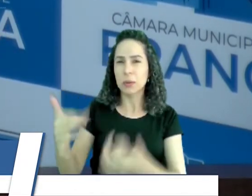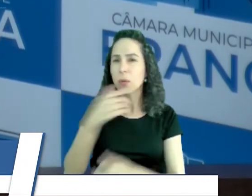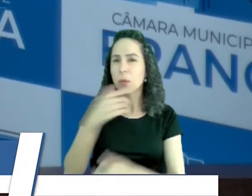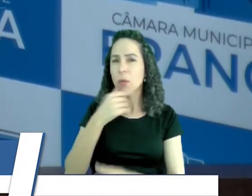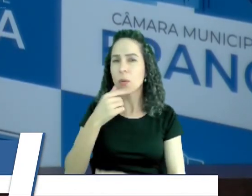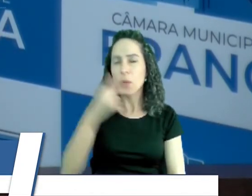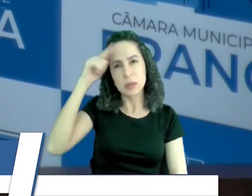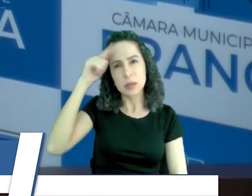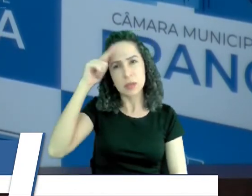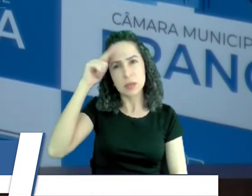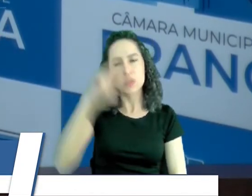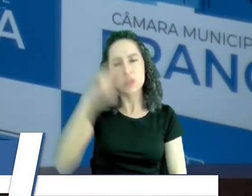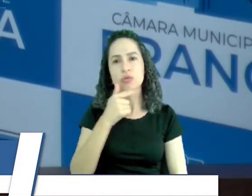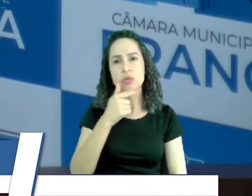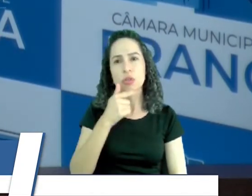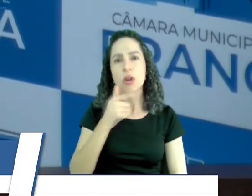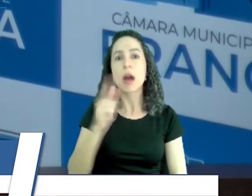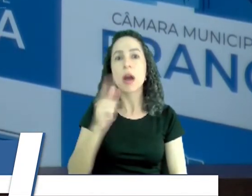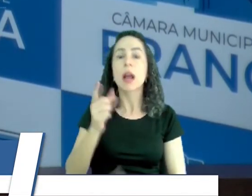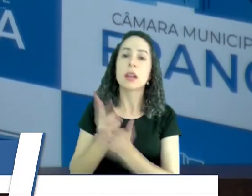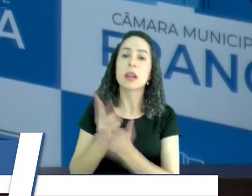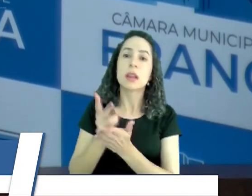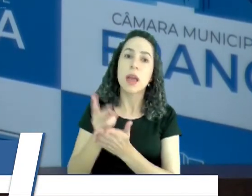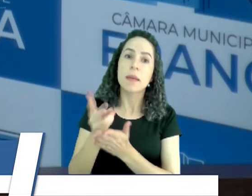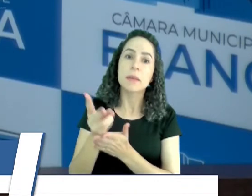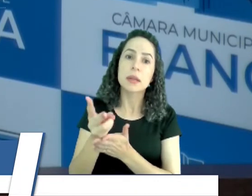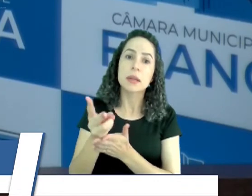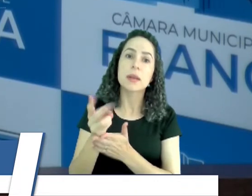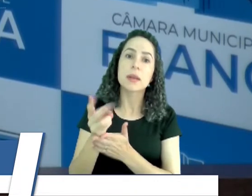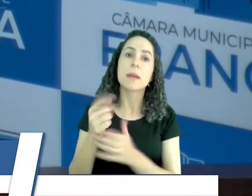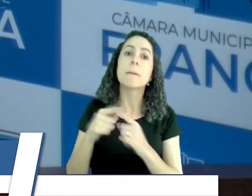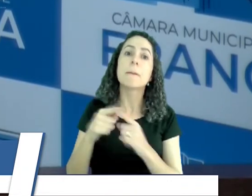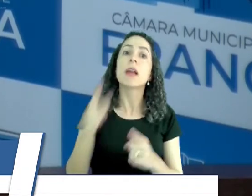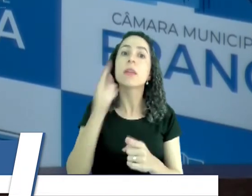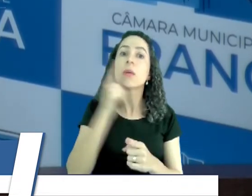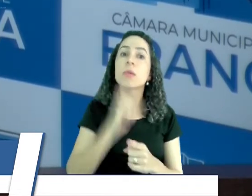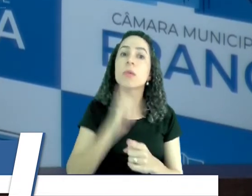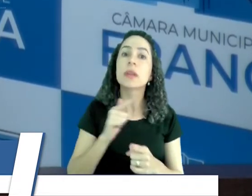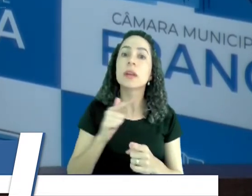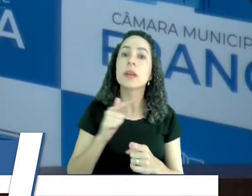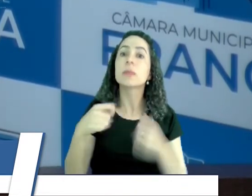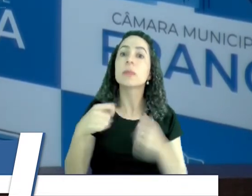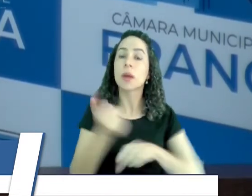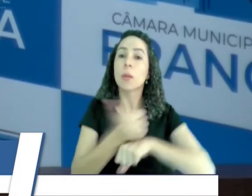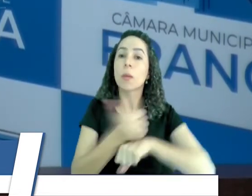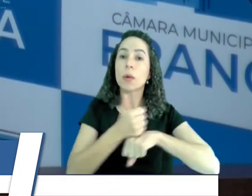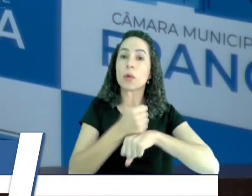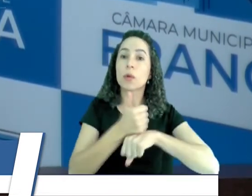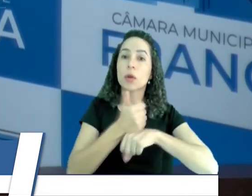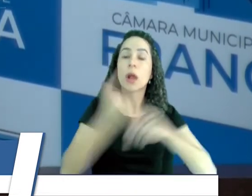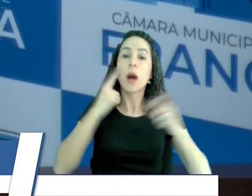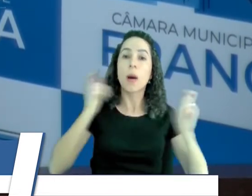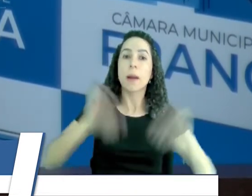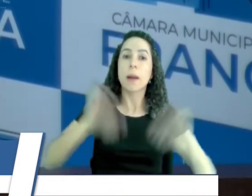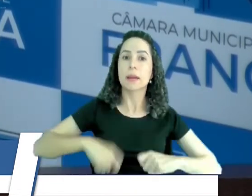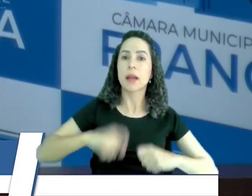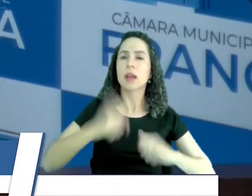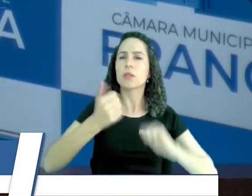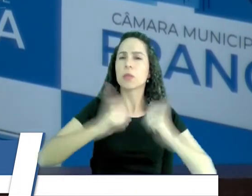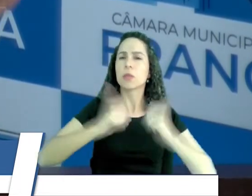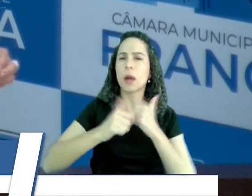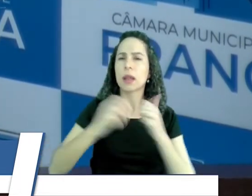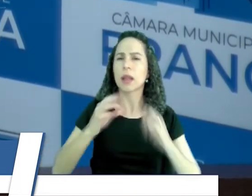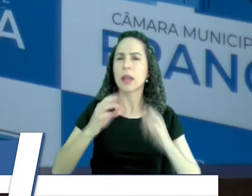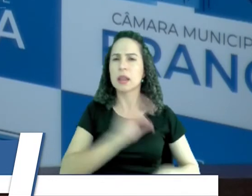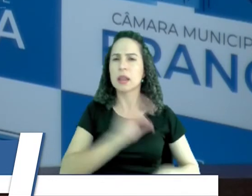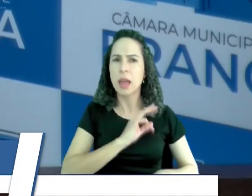Gilson, elas devem ser perenes e permanentes. Mas para que haja isso, nós temos que ter um profissional com qualidade técnica, com capacidade técnica